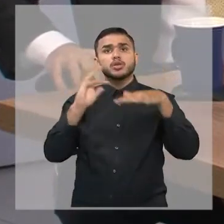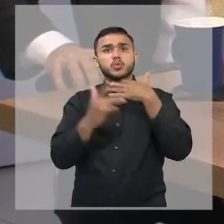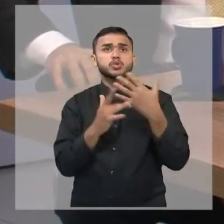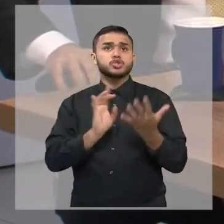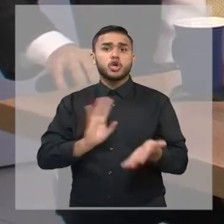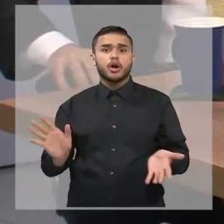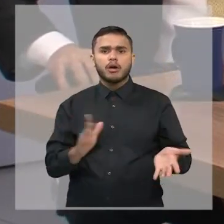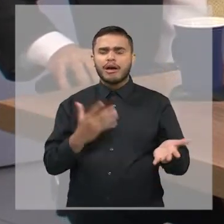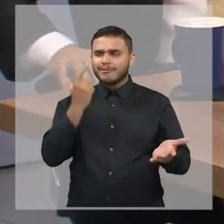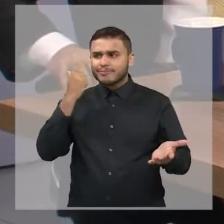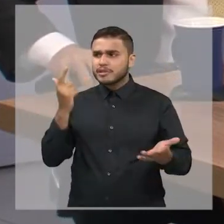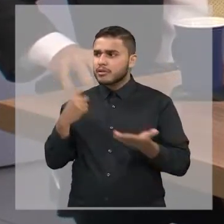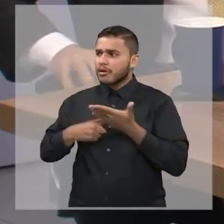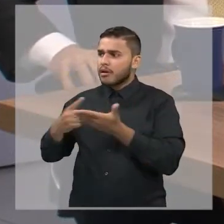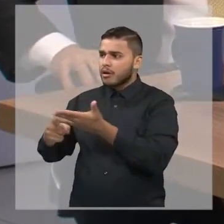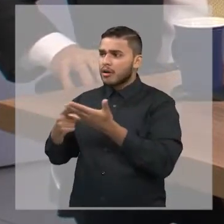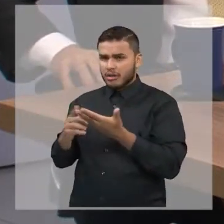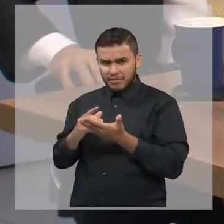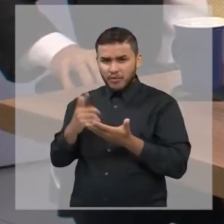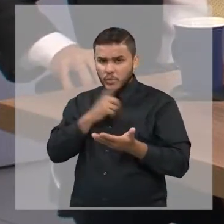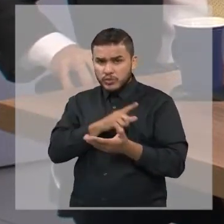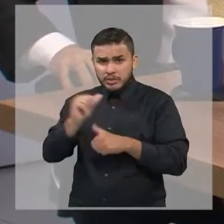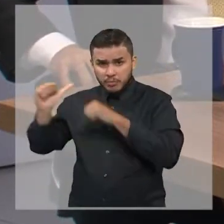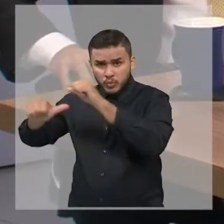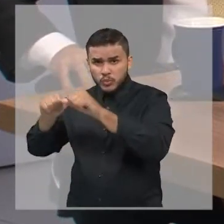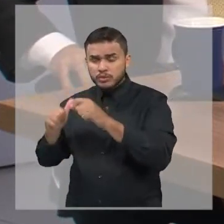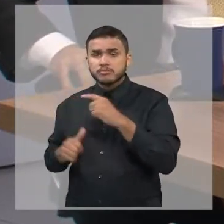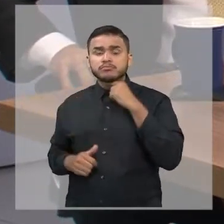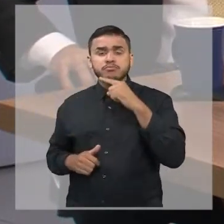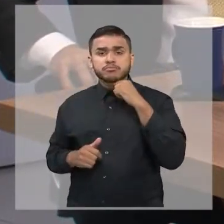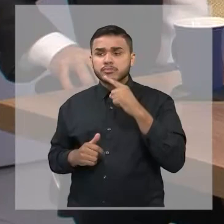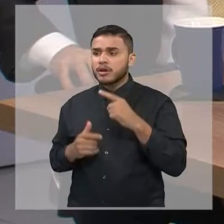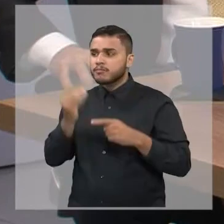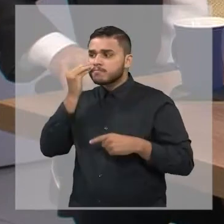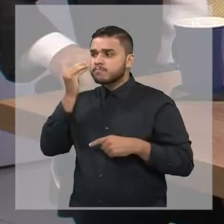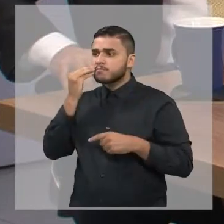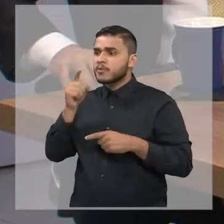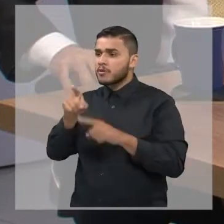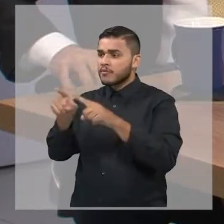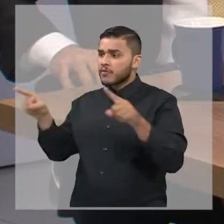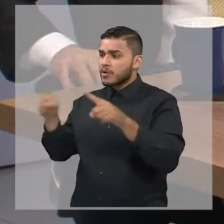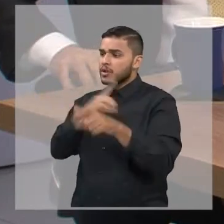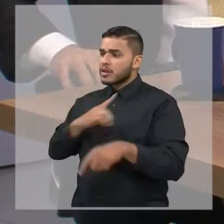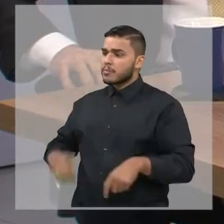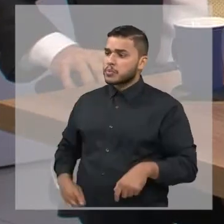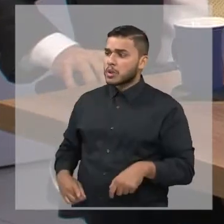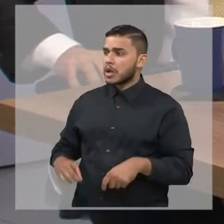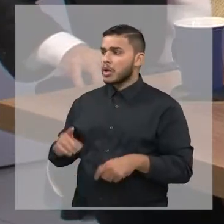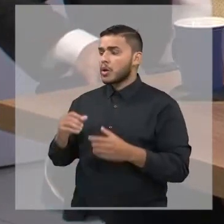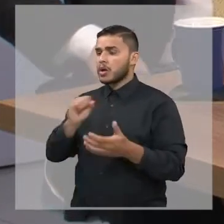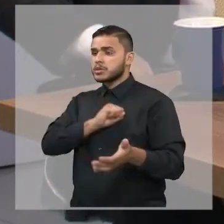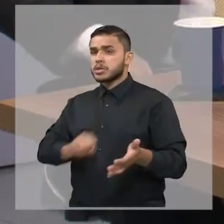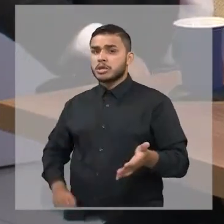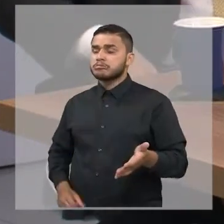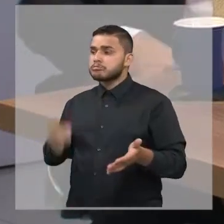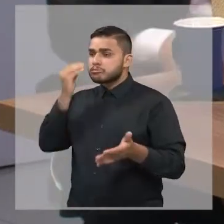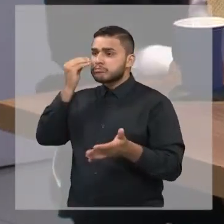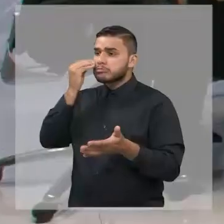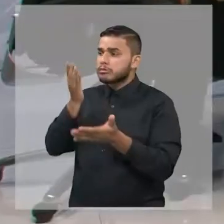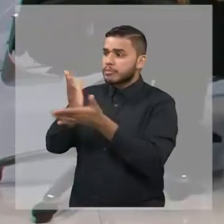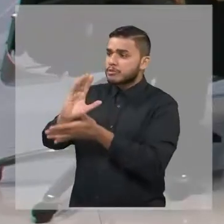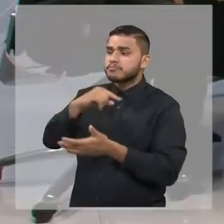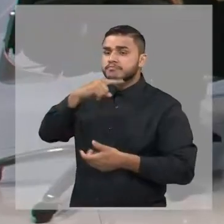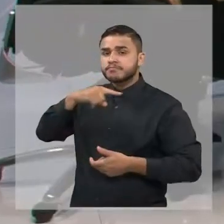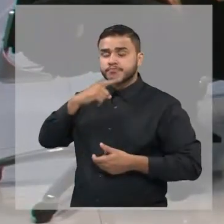com a possibilidade que tenha de haver algum consenso com o Congresso para passar as reformas que precisam. Não, ele não está querendo discutir